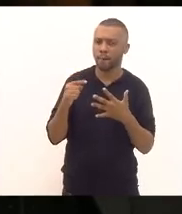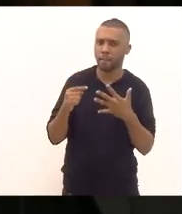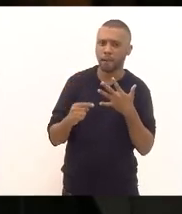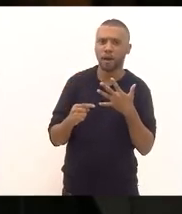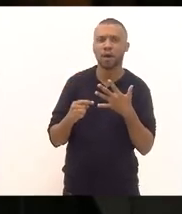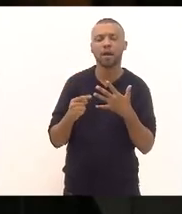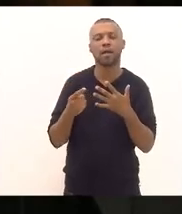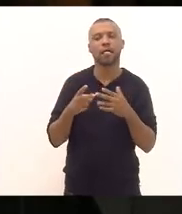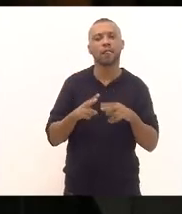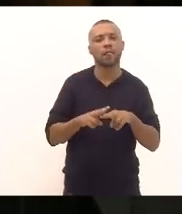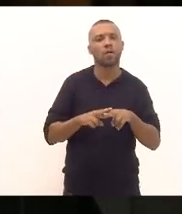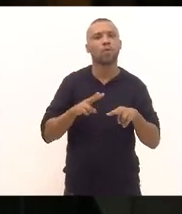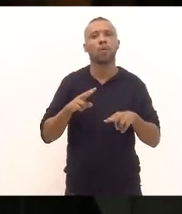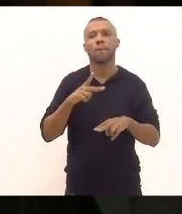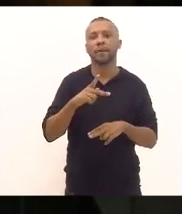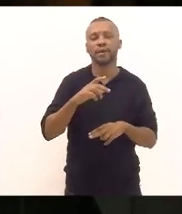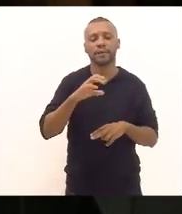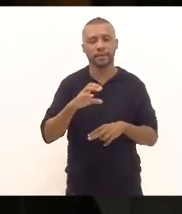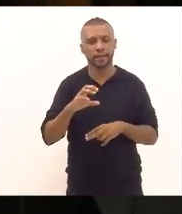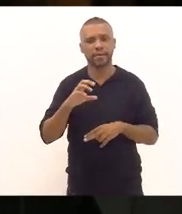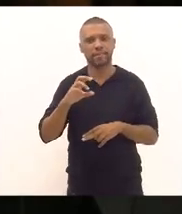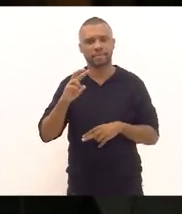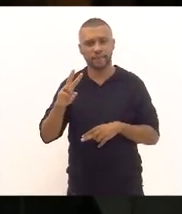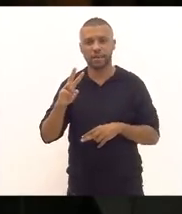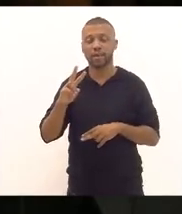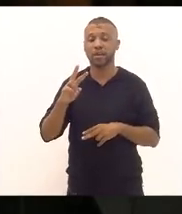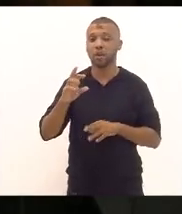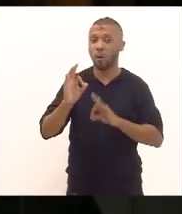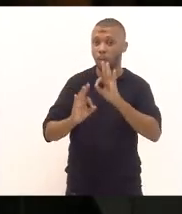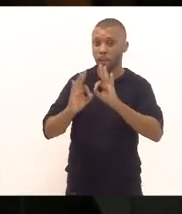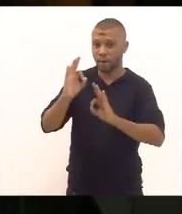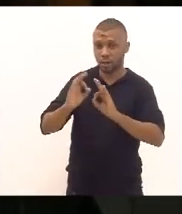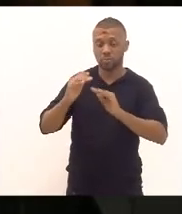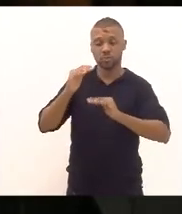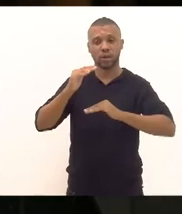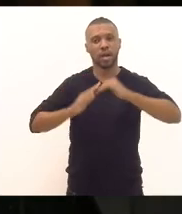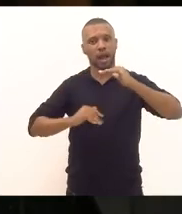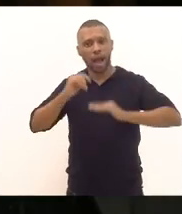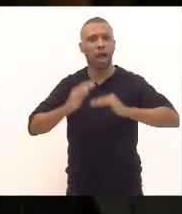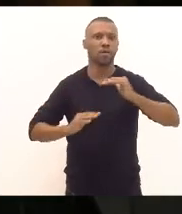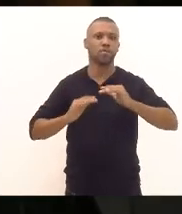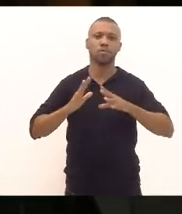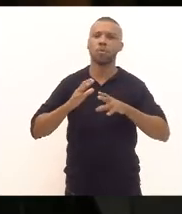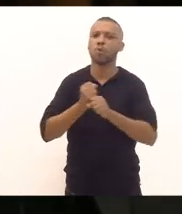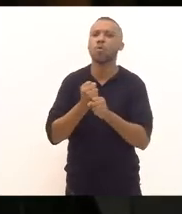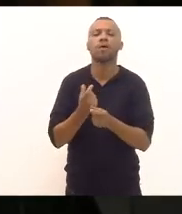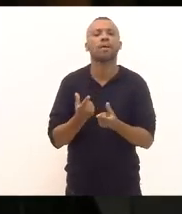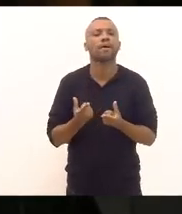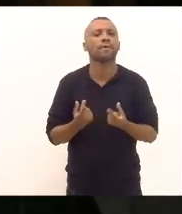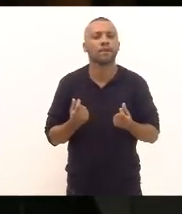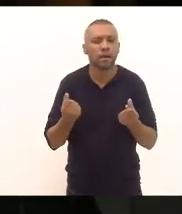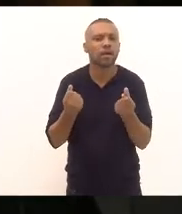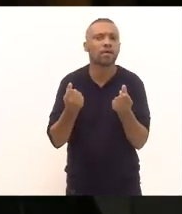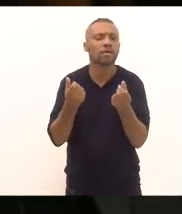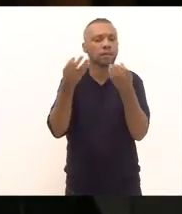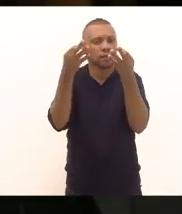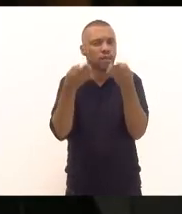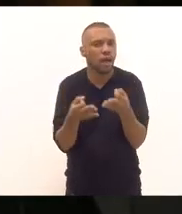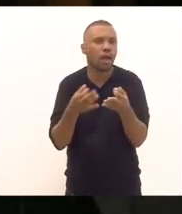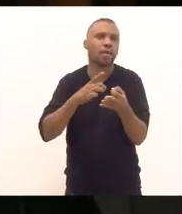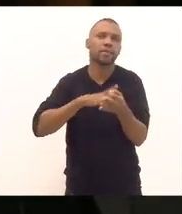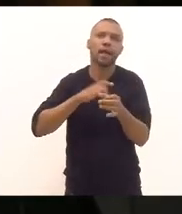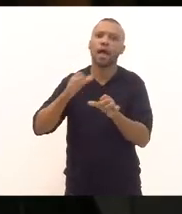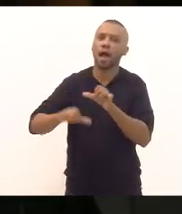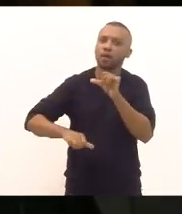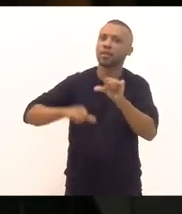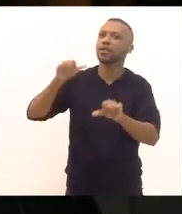o PC ver o plano de cargos e vencimentos de carreiras e vencimentos da UENF instalar precisando de muito ajuste